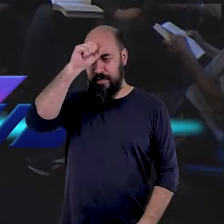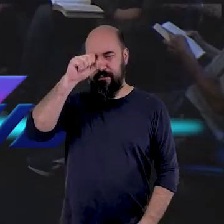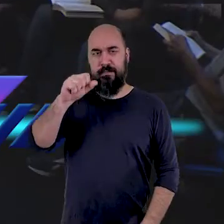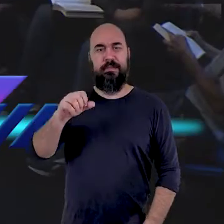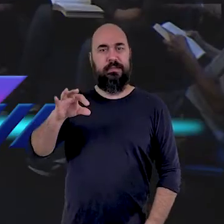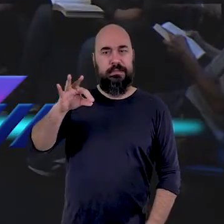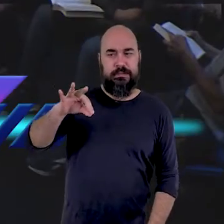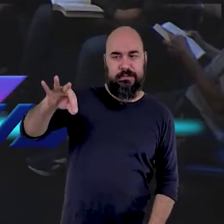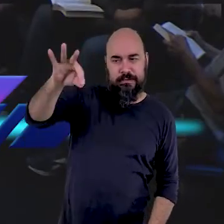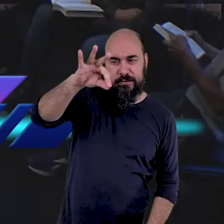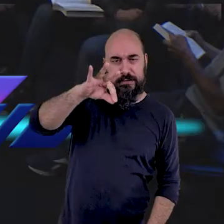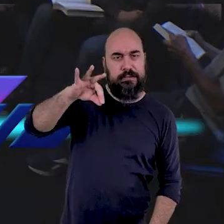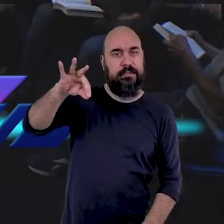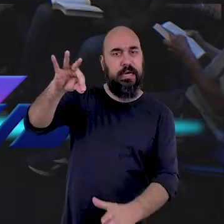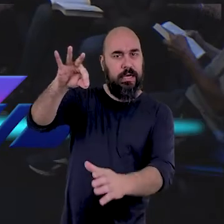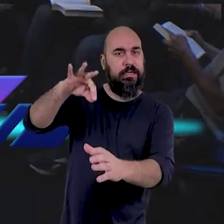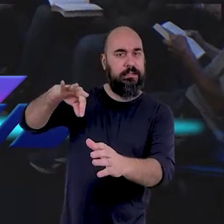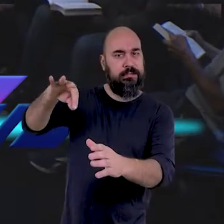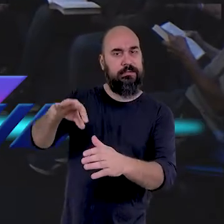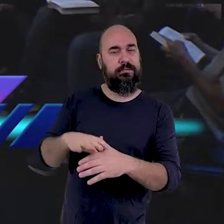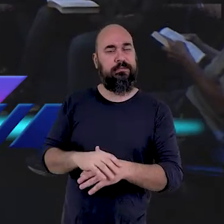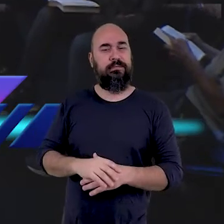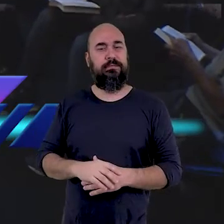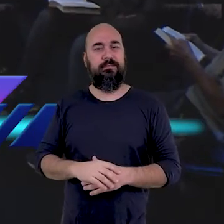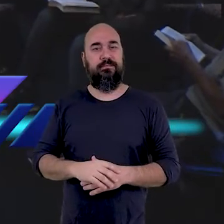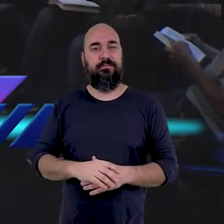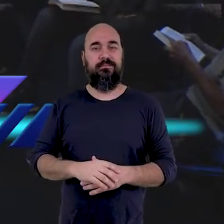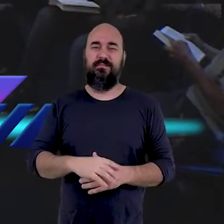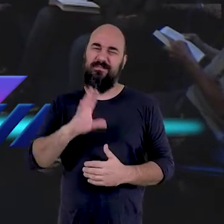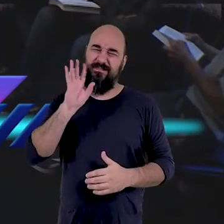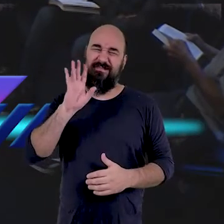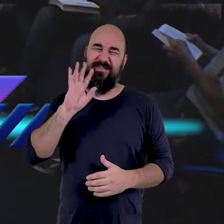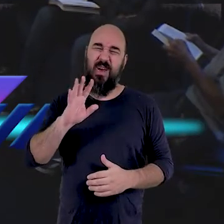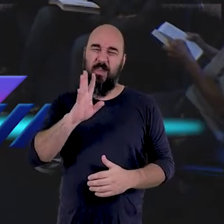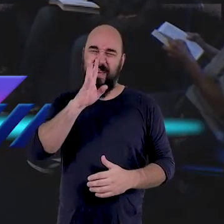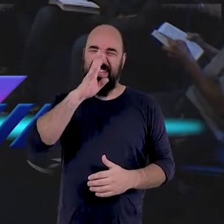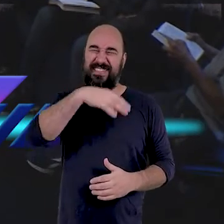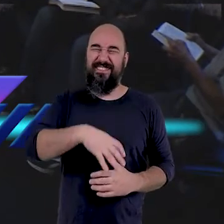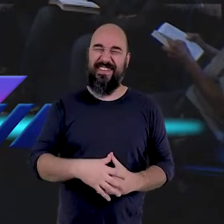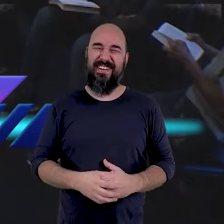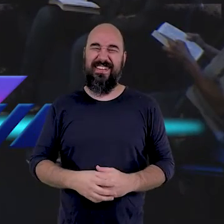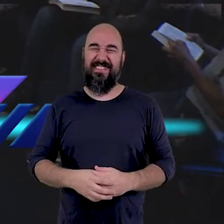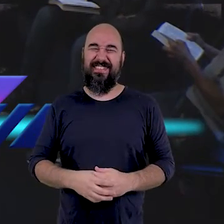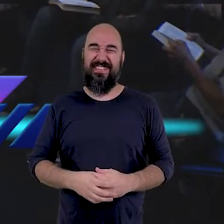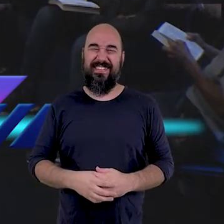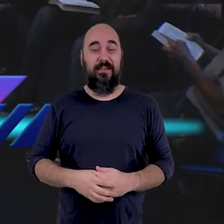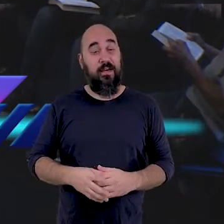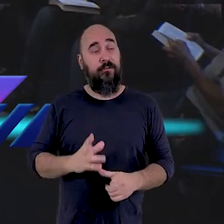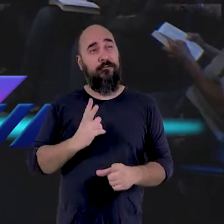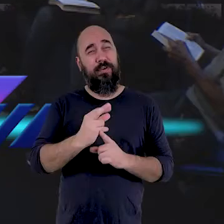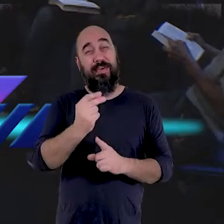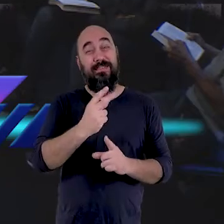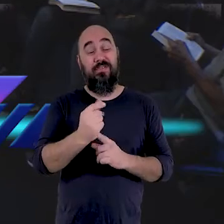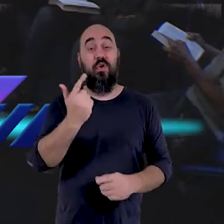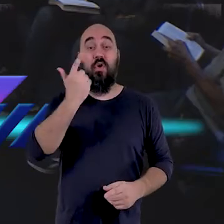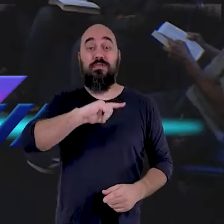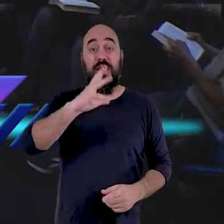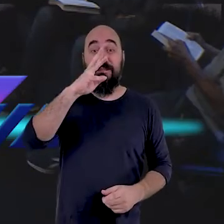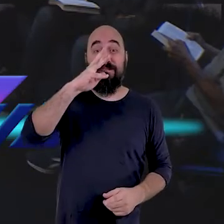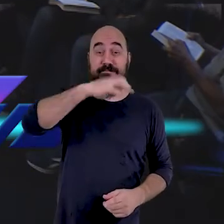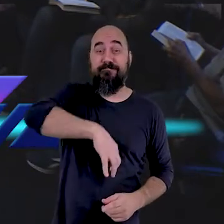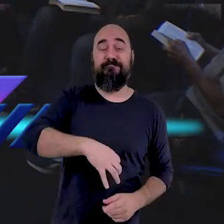nós encontramos que os vencedores são aqueles que permanecem. Jesus disse